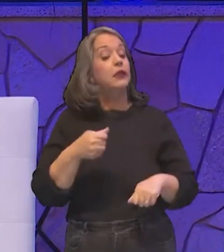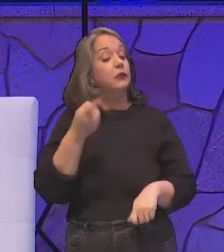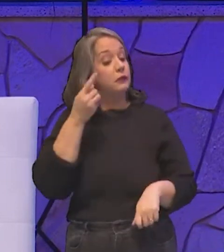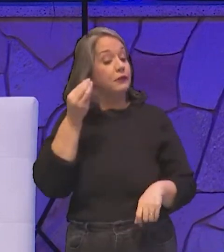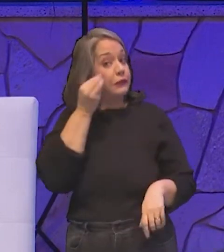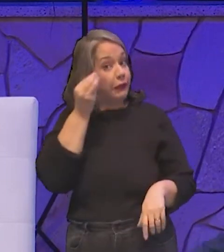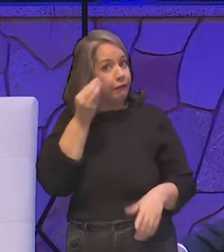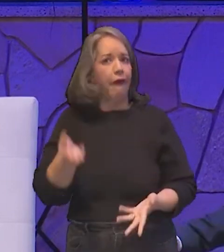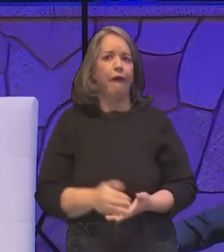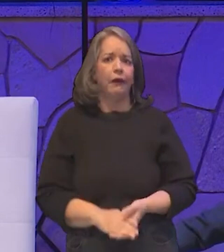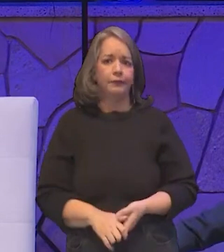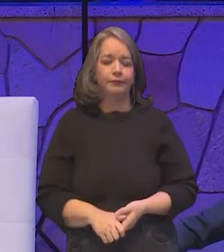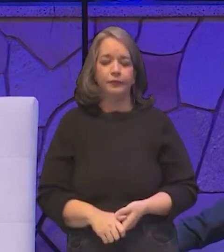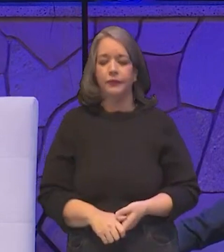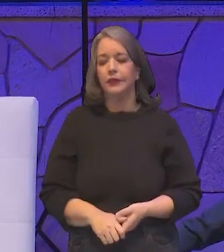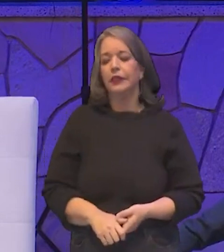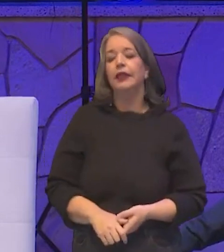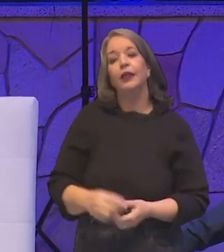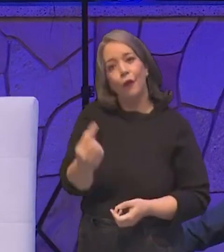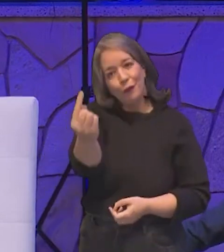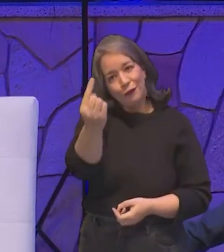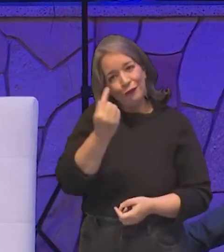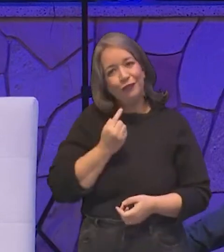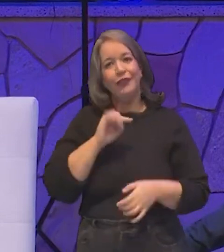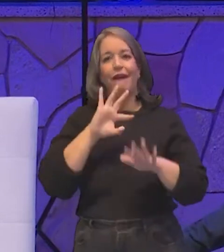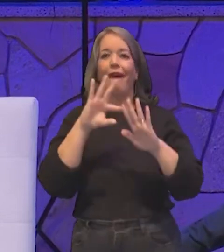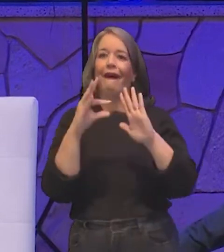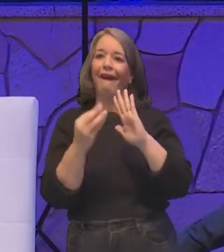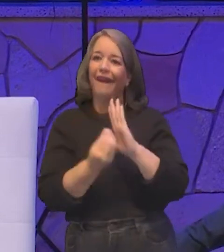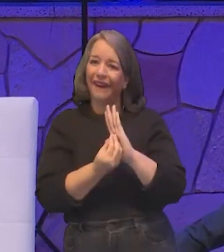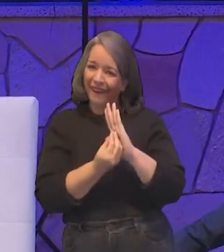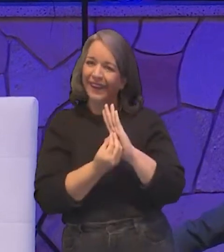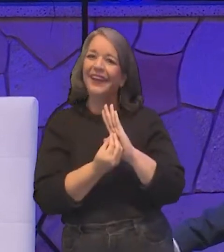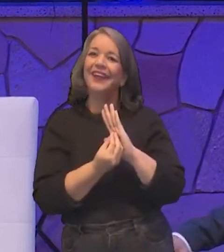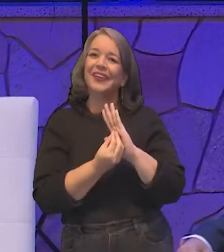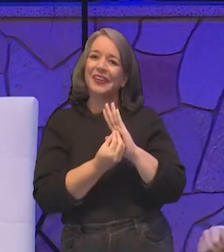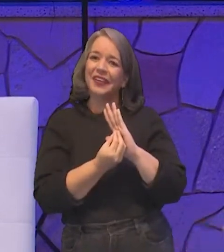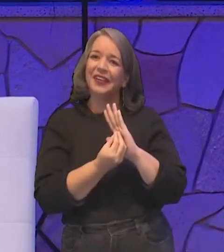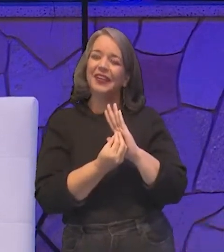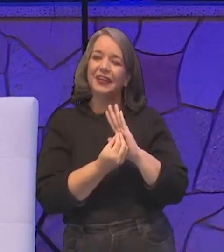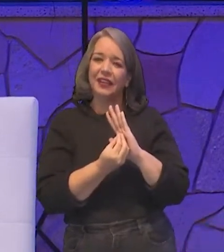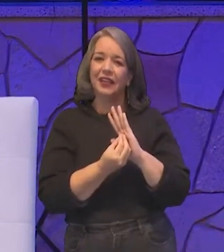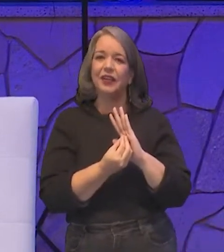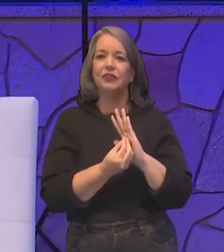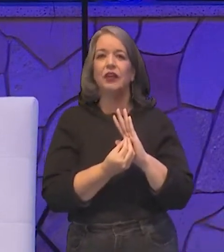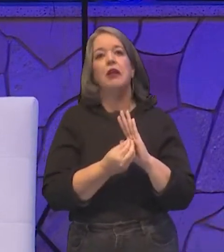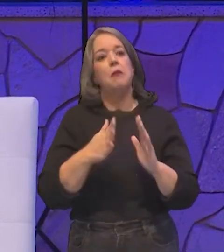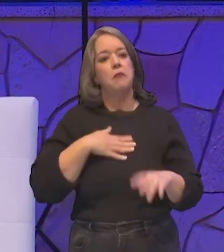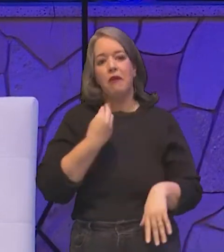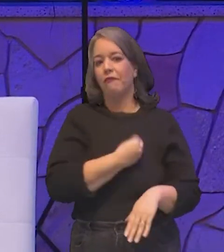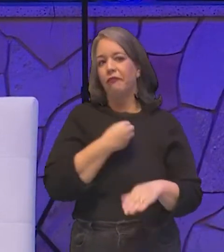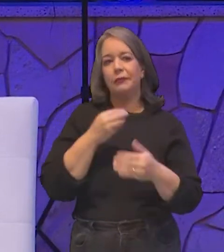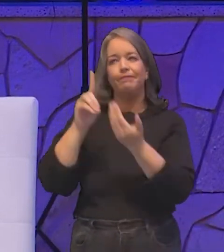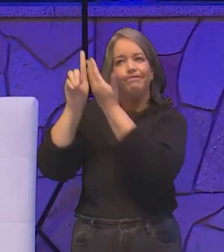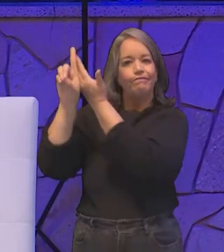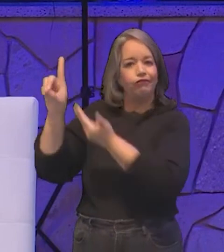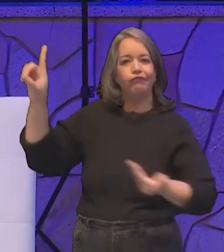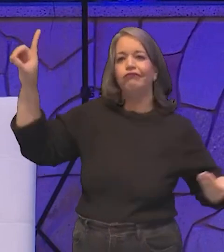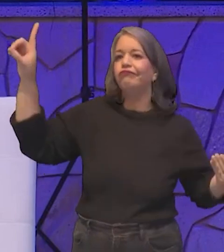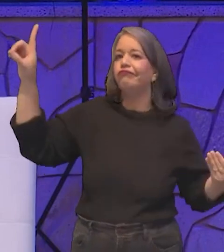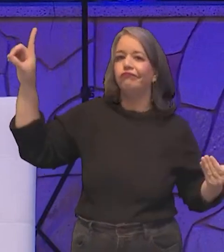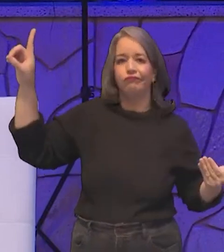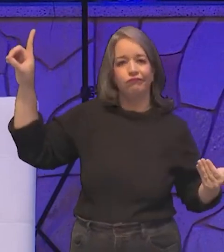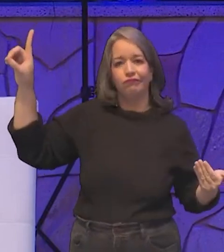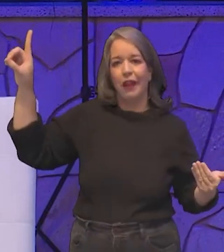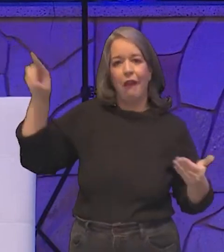com certeza foi uma fase assim da minha vida que eu não estava de acordo com os caminhos de Deus. Com certeza foi uma fase da